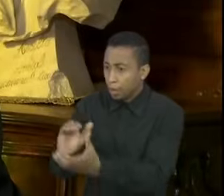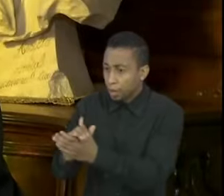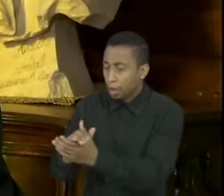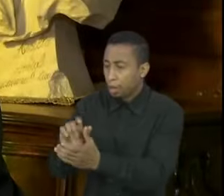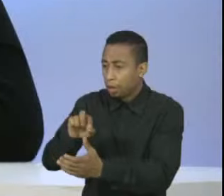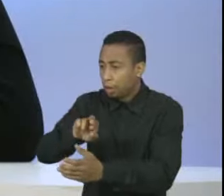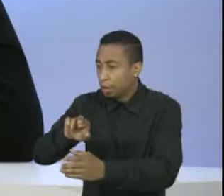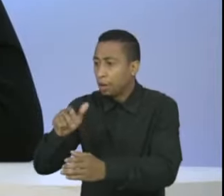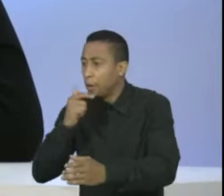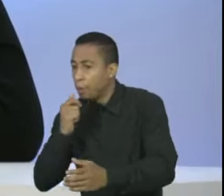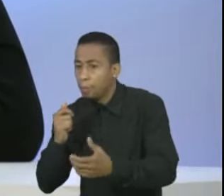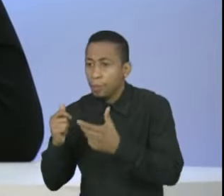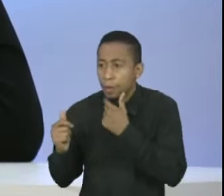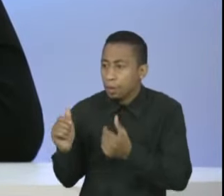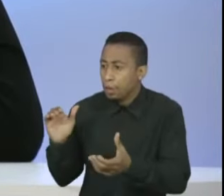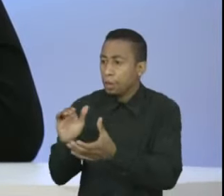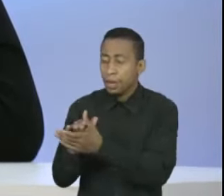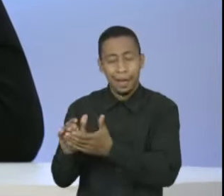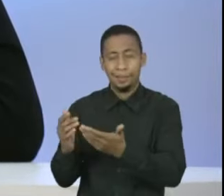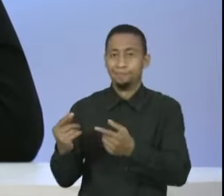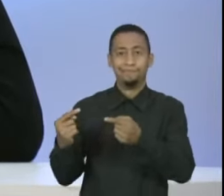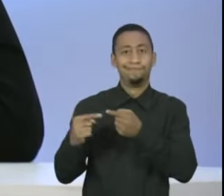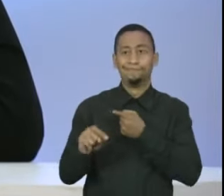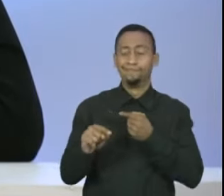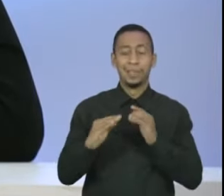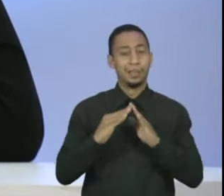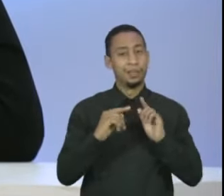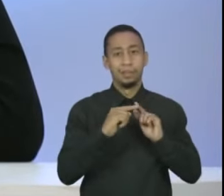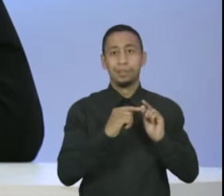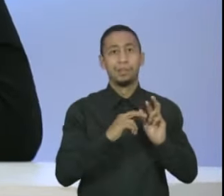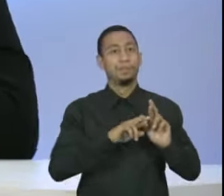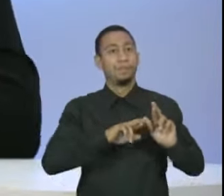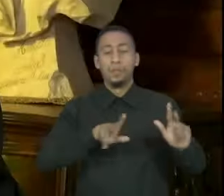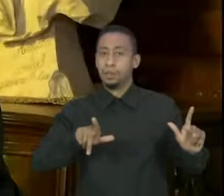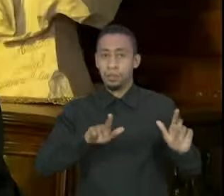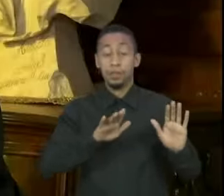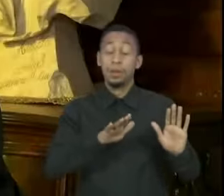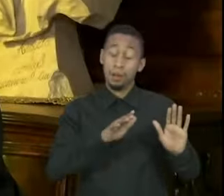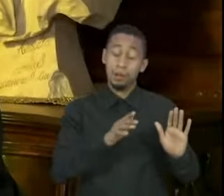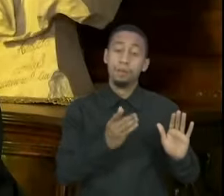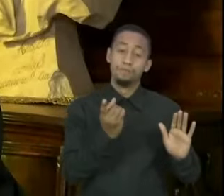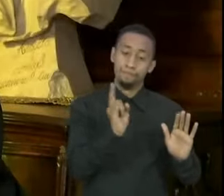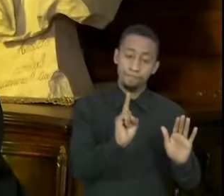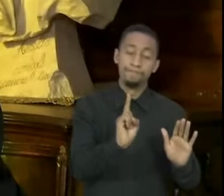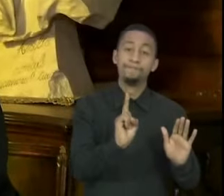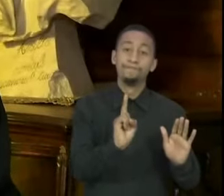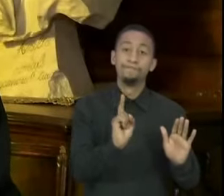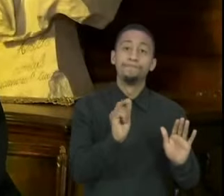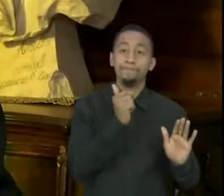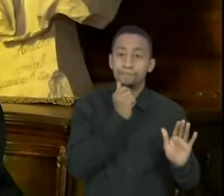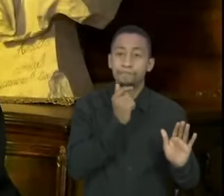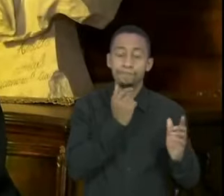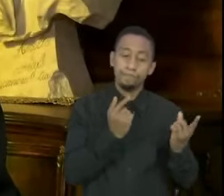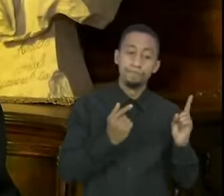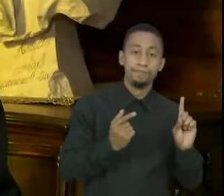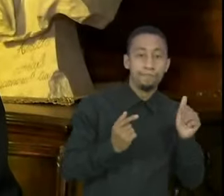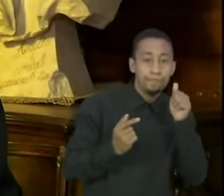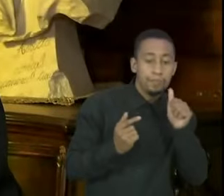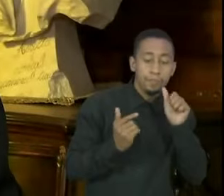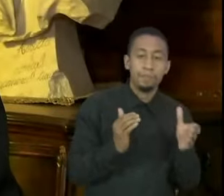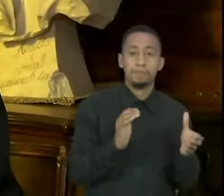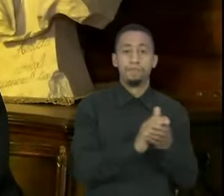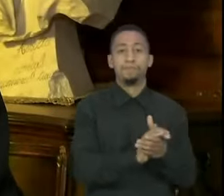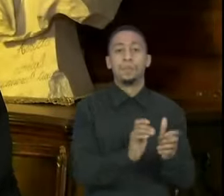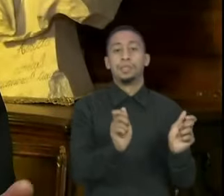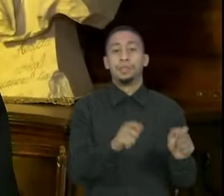fazemos em relação ao casamento para a igreja o casamento entre um homem e uma mulher não entre duas pessoas do mesmo sexo